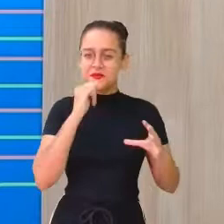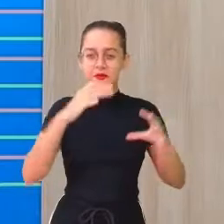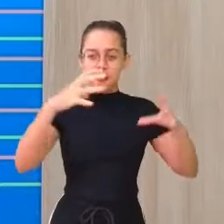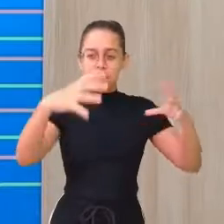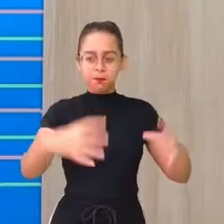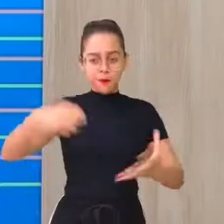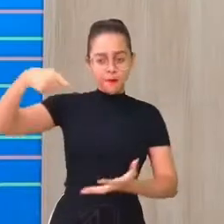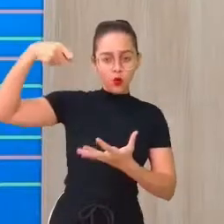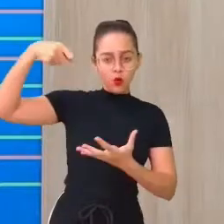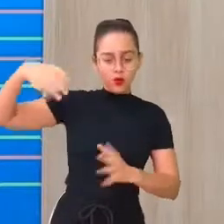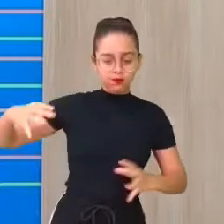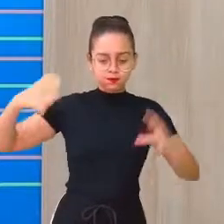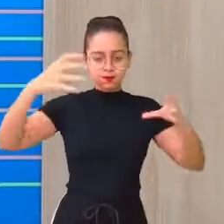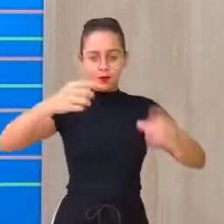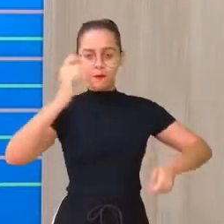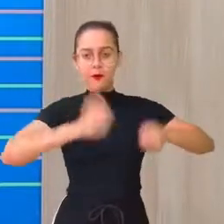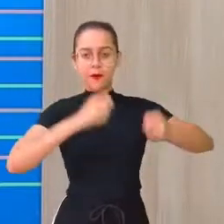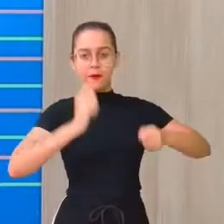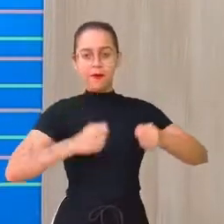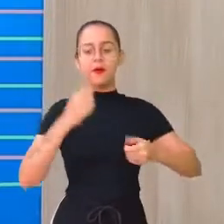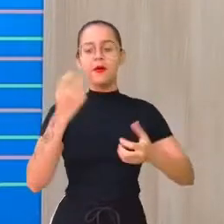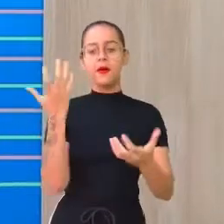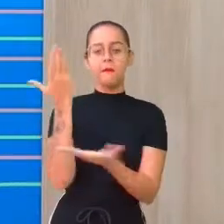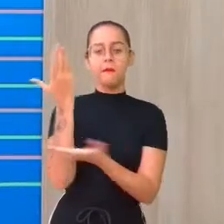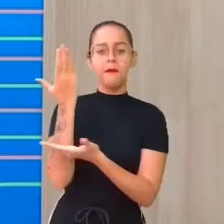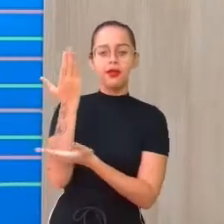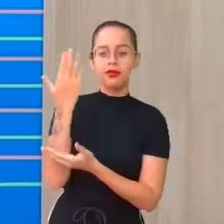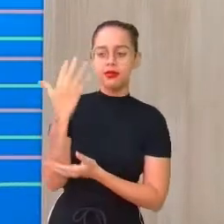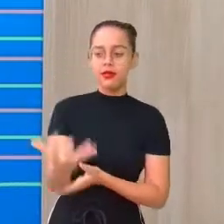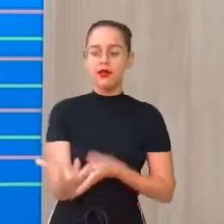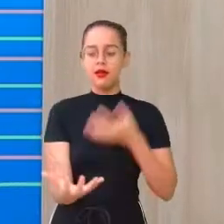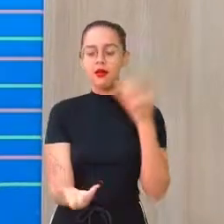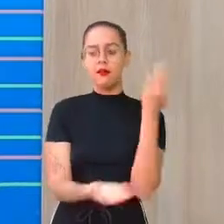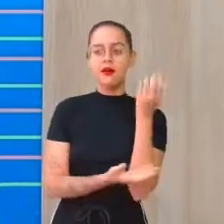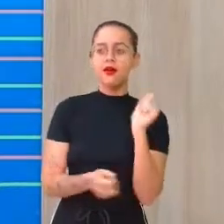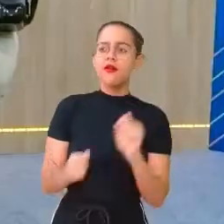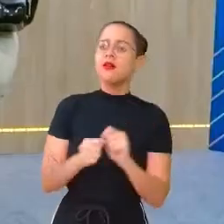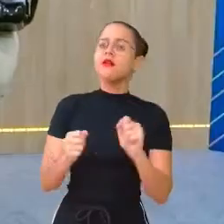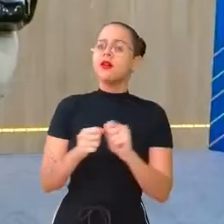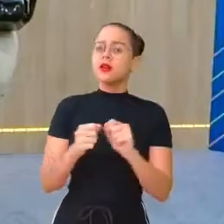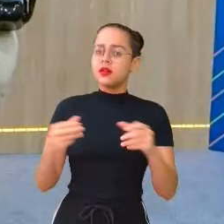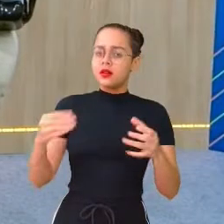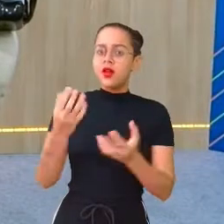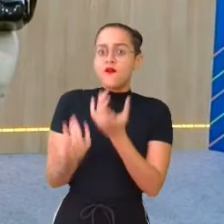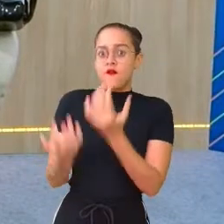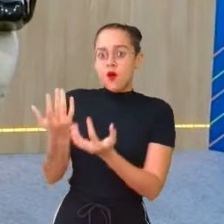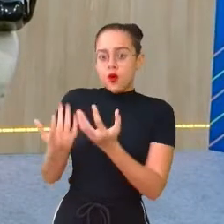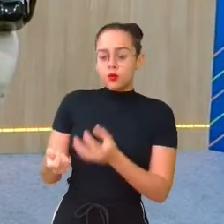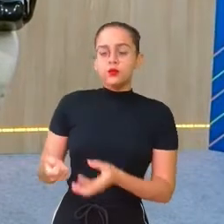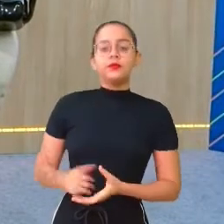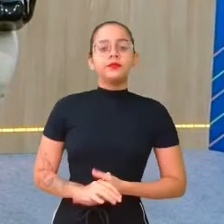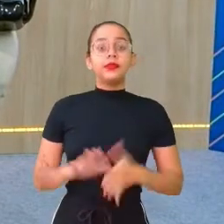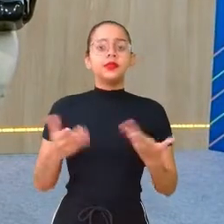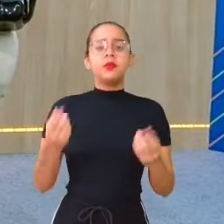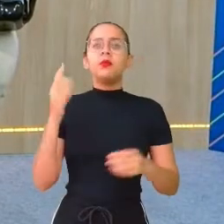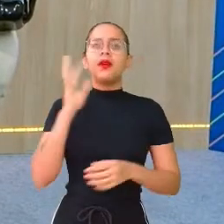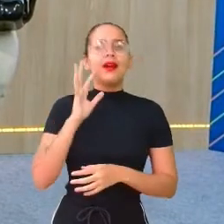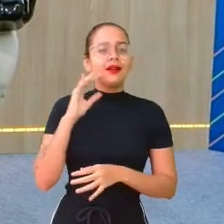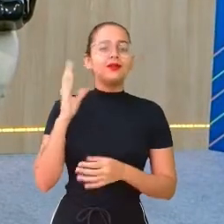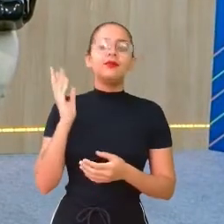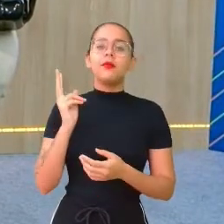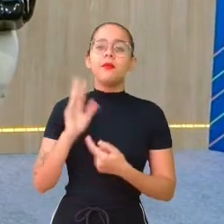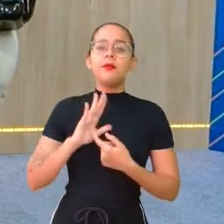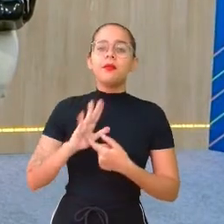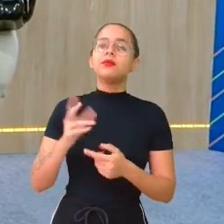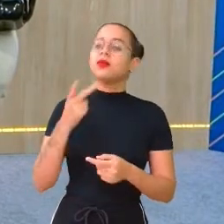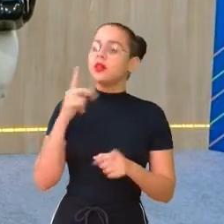e madeira que minha avó usava para fazer fogo de lenha. Isso é muito legal, né? Porque isso mostra. Eu sempre digo isso